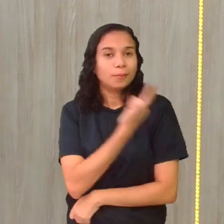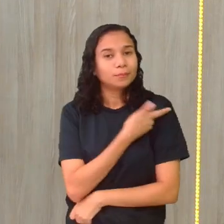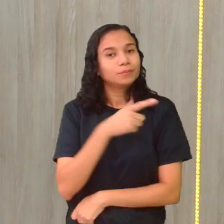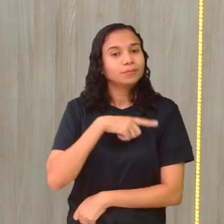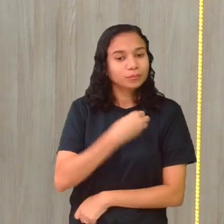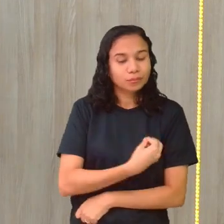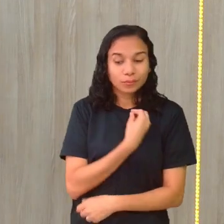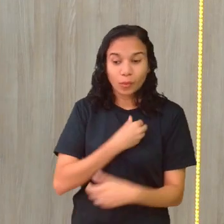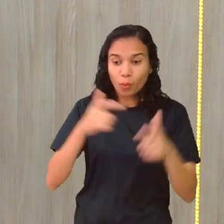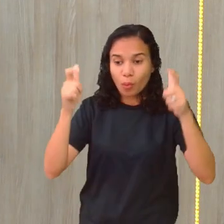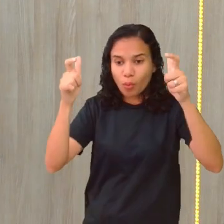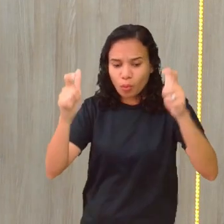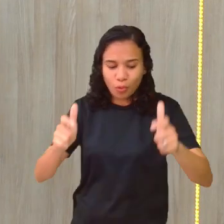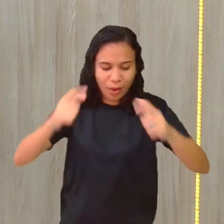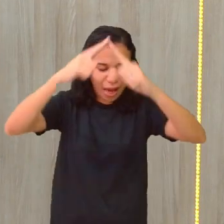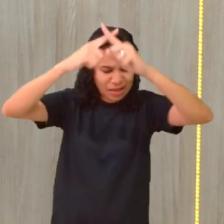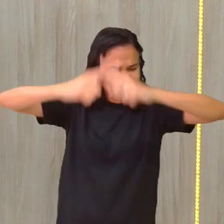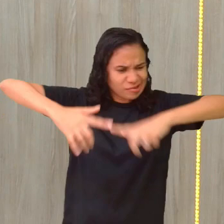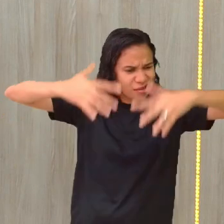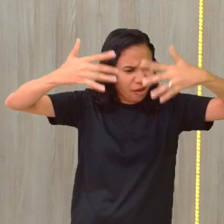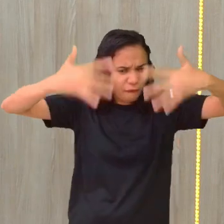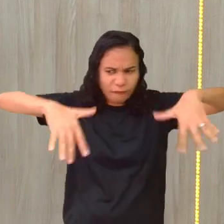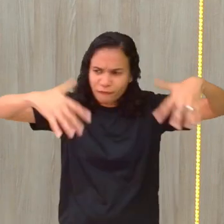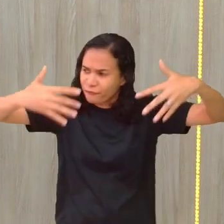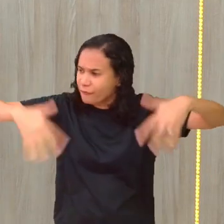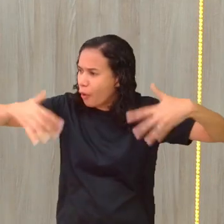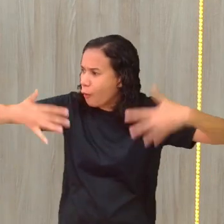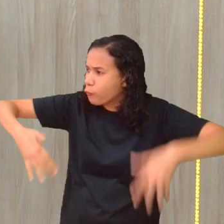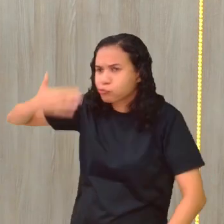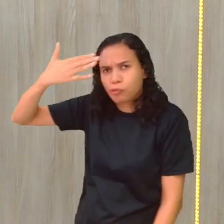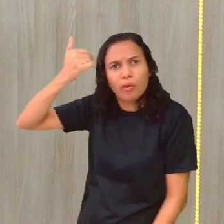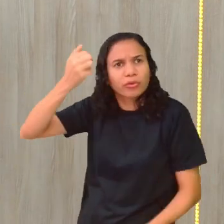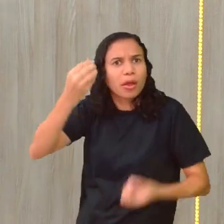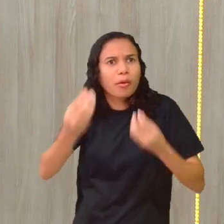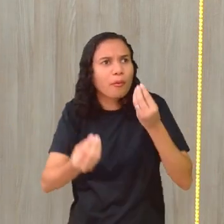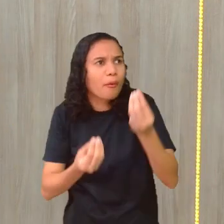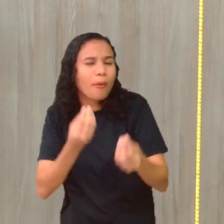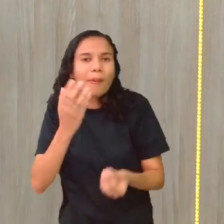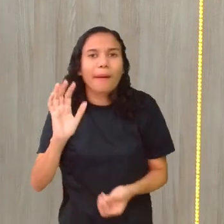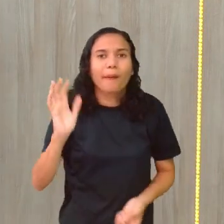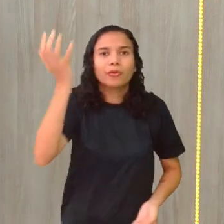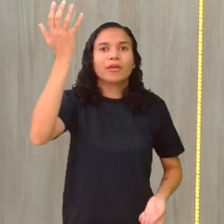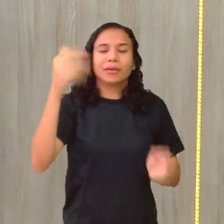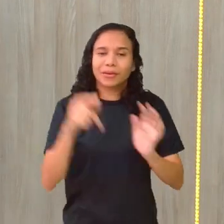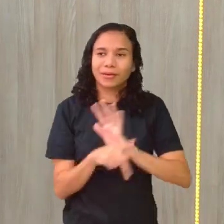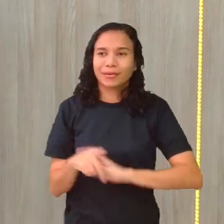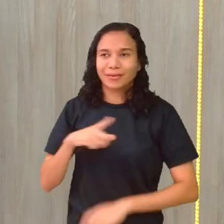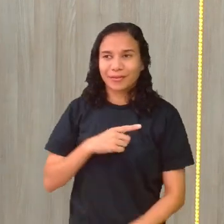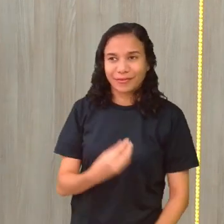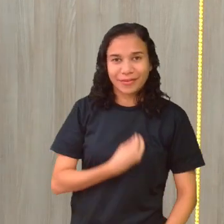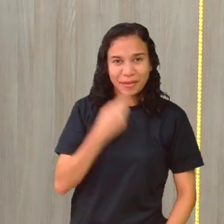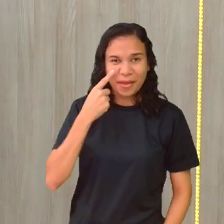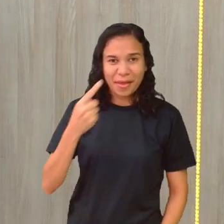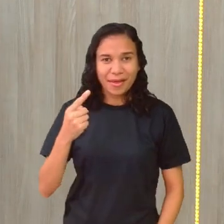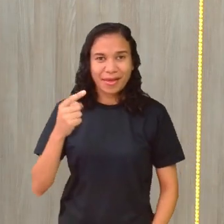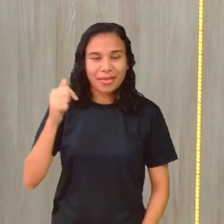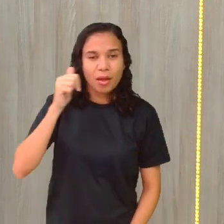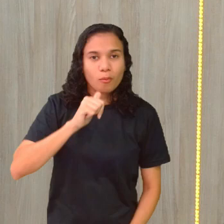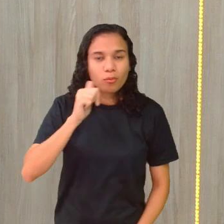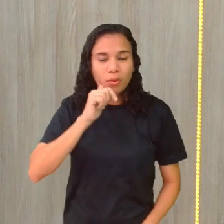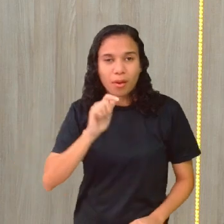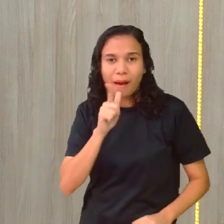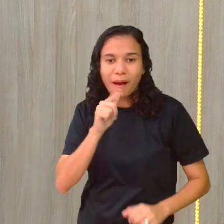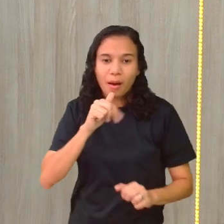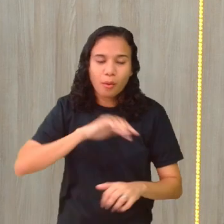ambiente desafiador, que ela provoca, você não sabe o que é que vai acontecer. Inclusive aí, na imagem, né, tem uma